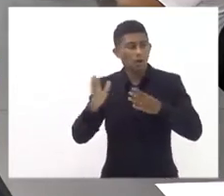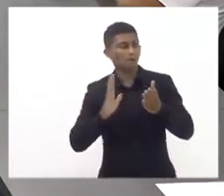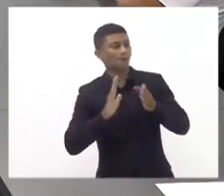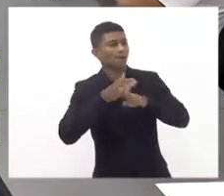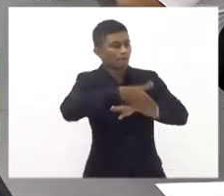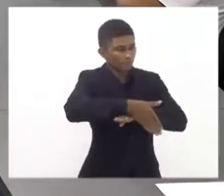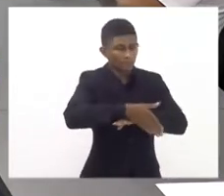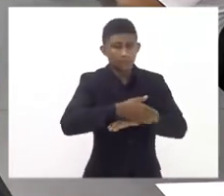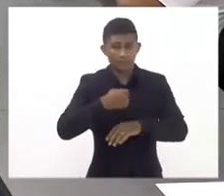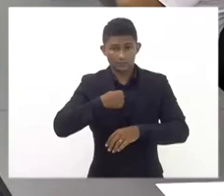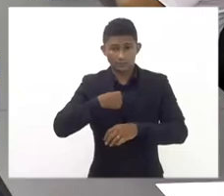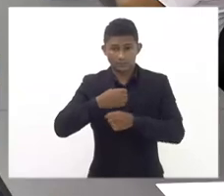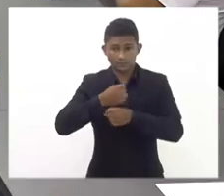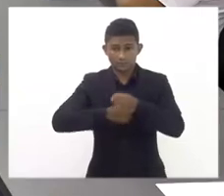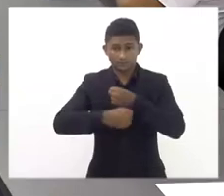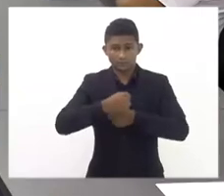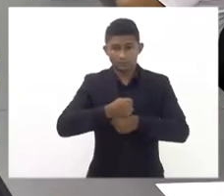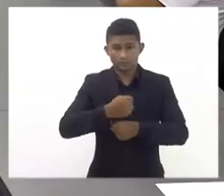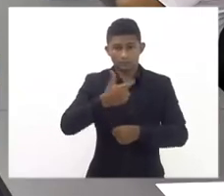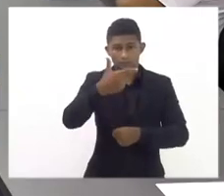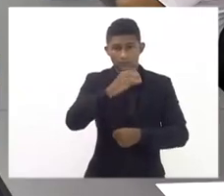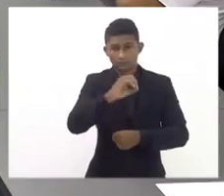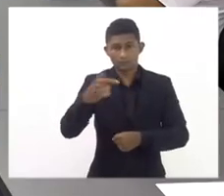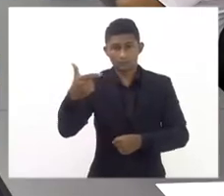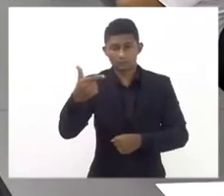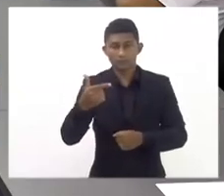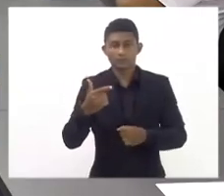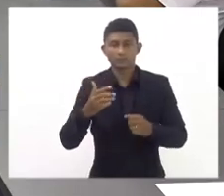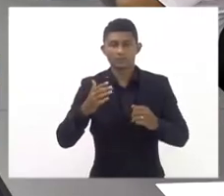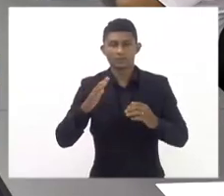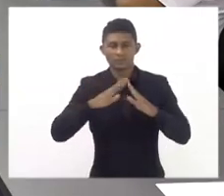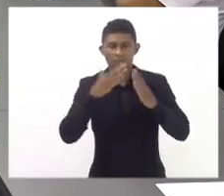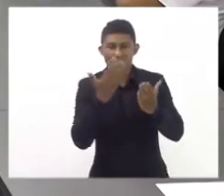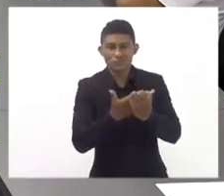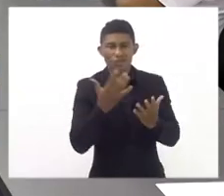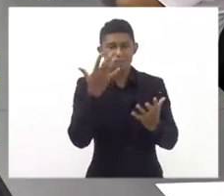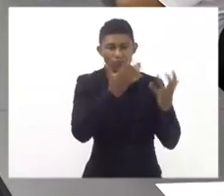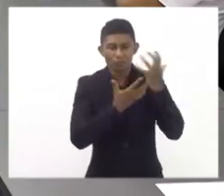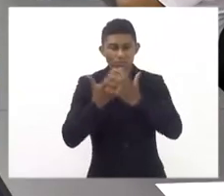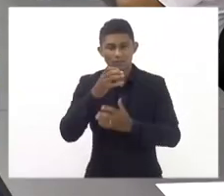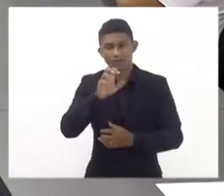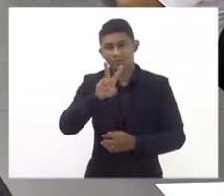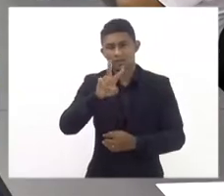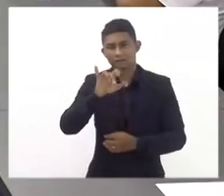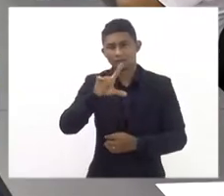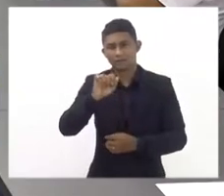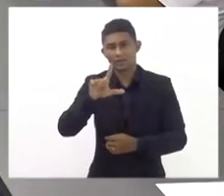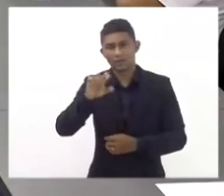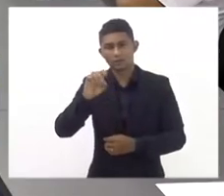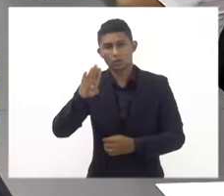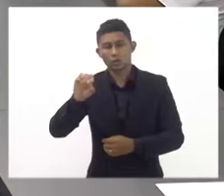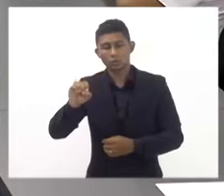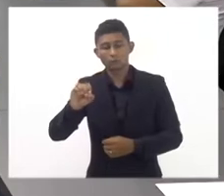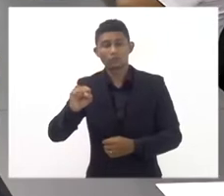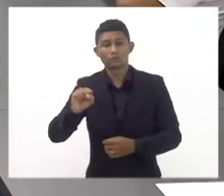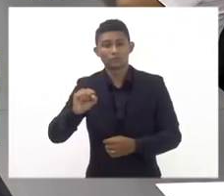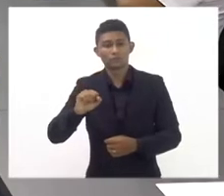2002, acessei a Escola de Música Vila Lobos e precisei abandonar a escola no